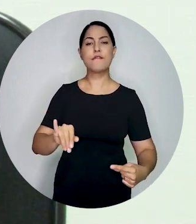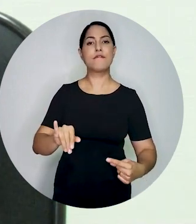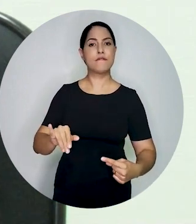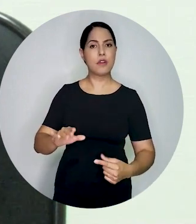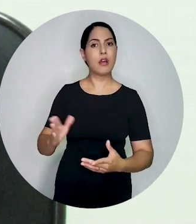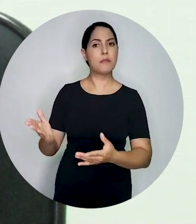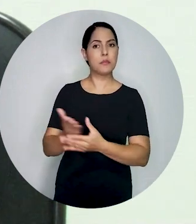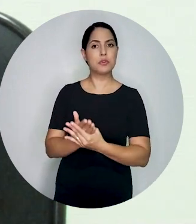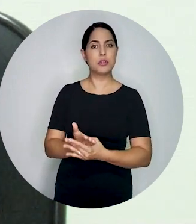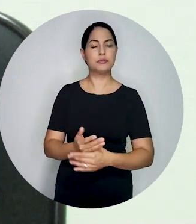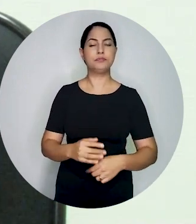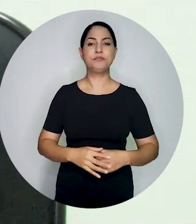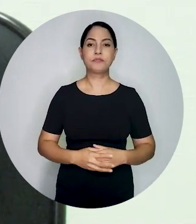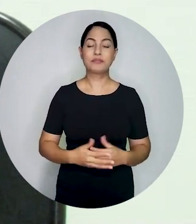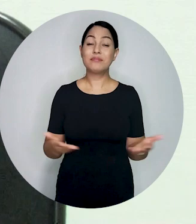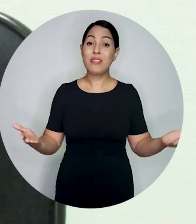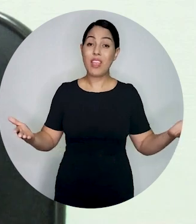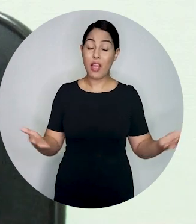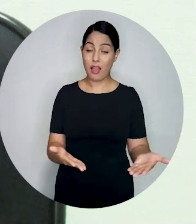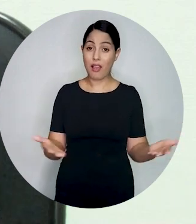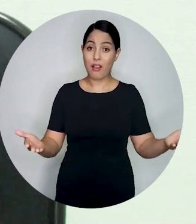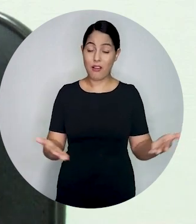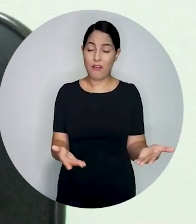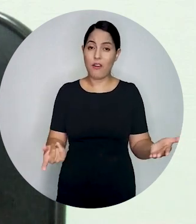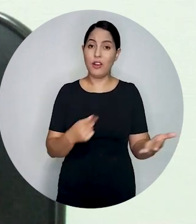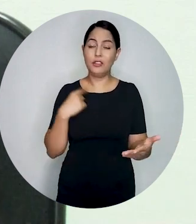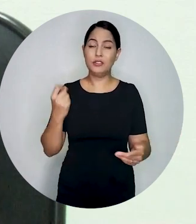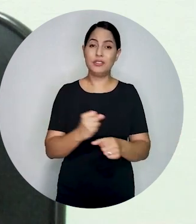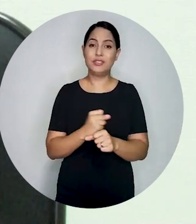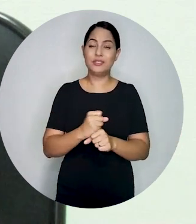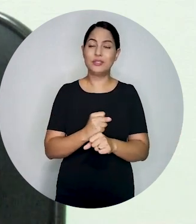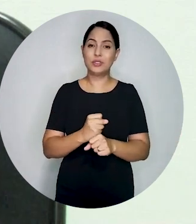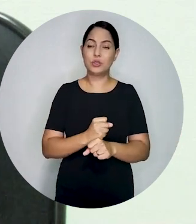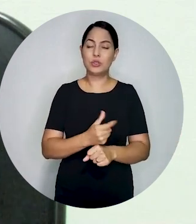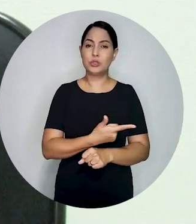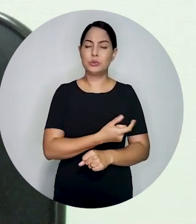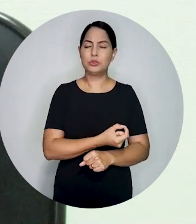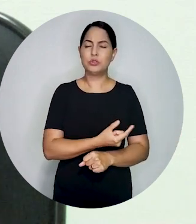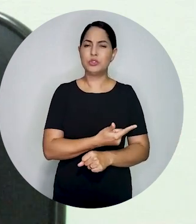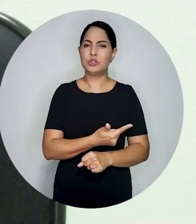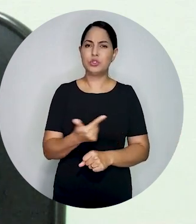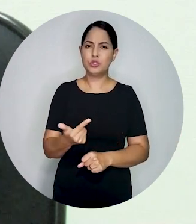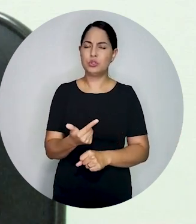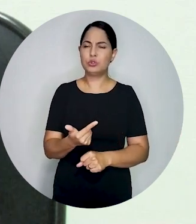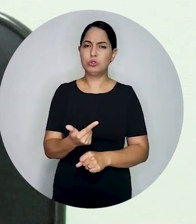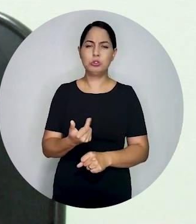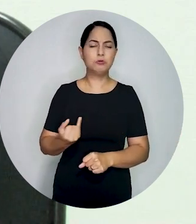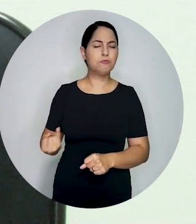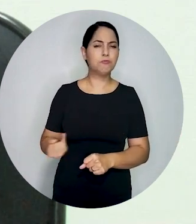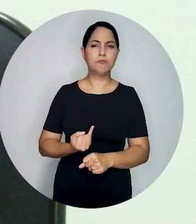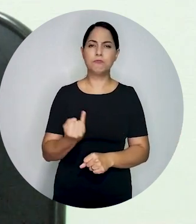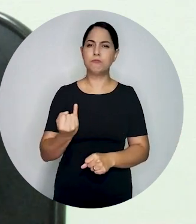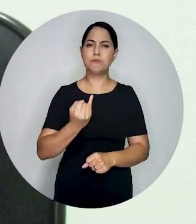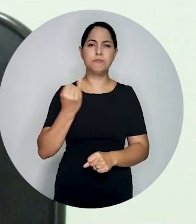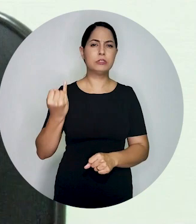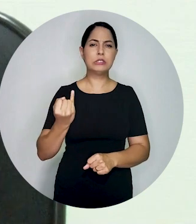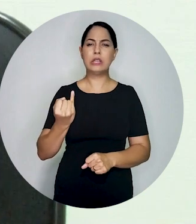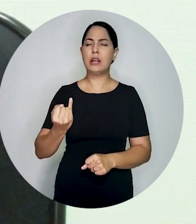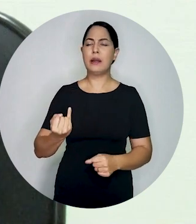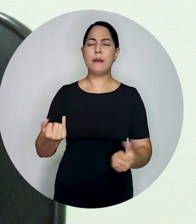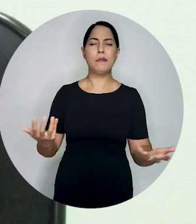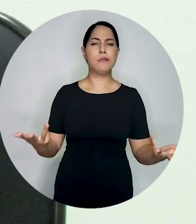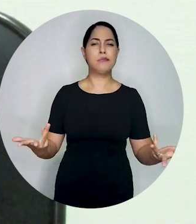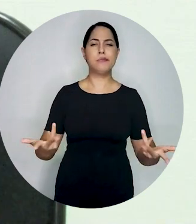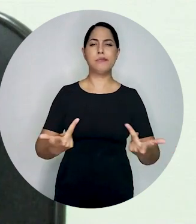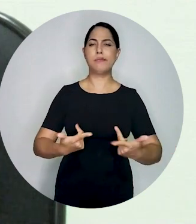advogadas. Agora fechamos o ano com chave de ouro, porque representando o nosso Conselho Federal, junto ao Banco Mundial, apresentamos